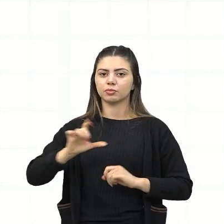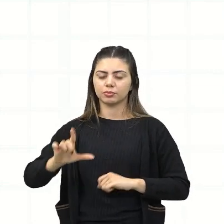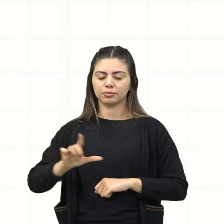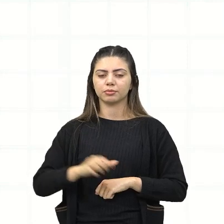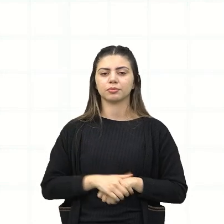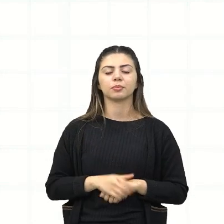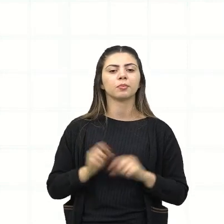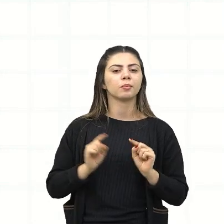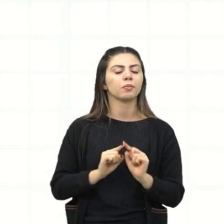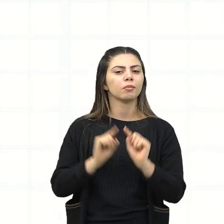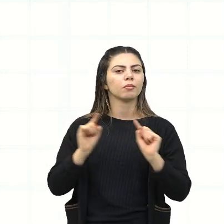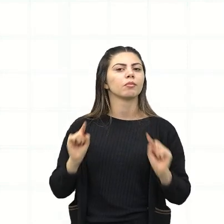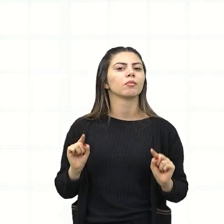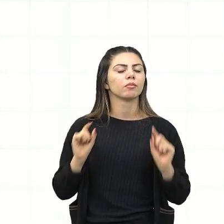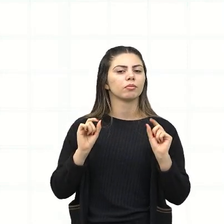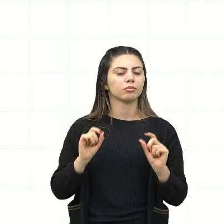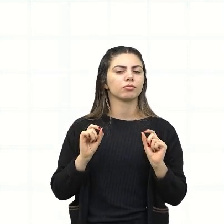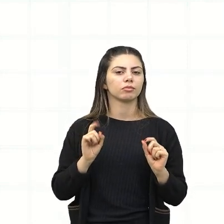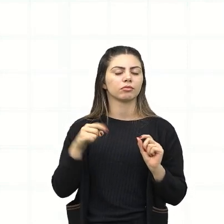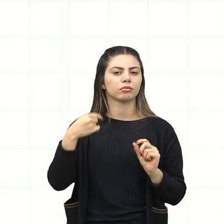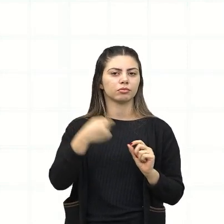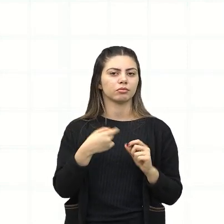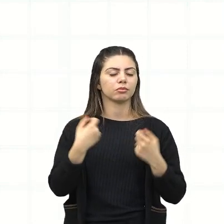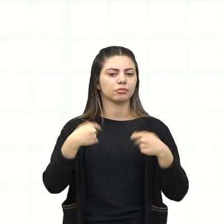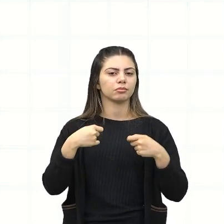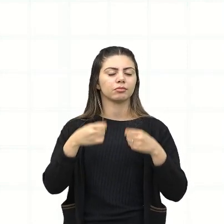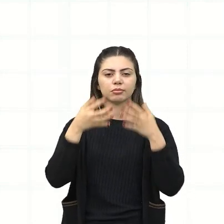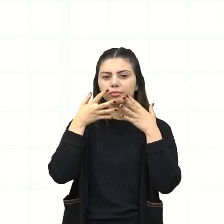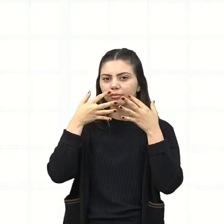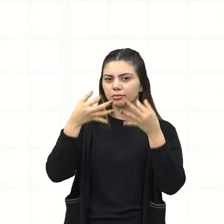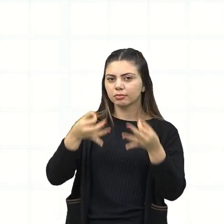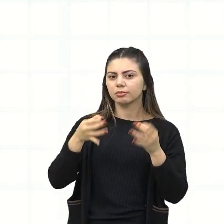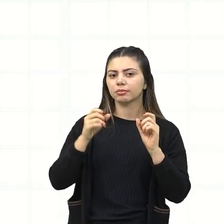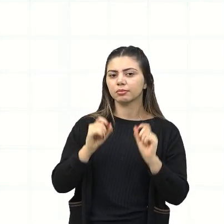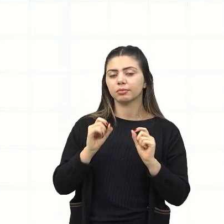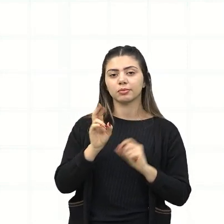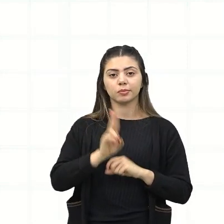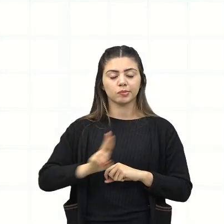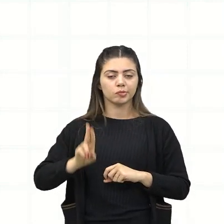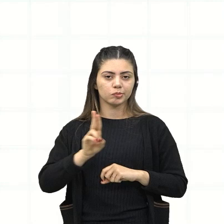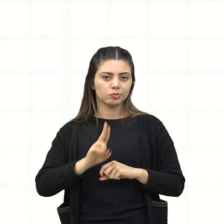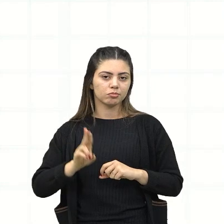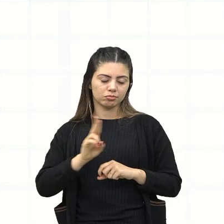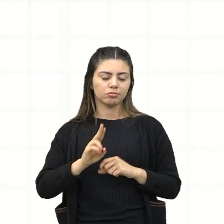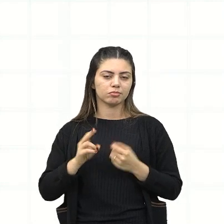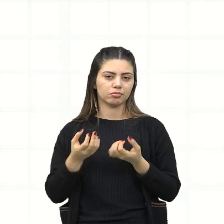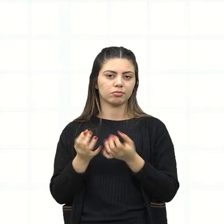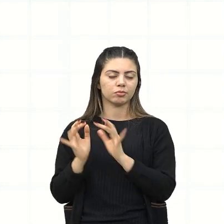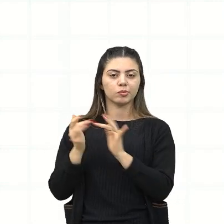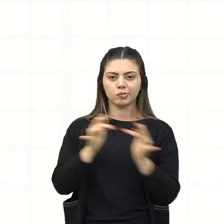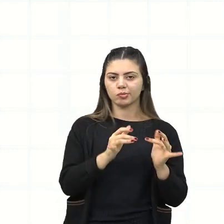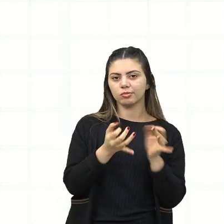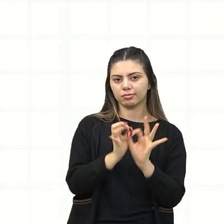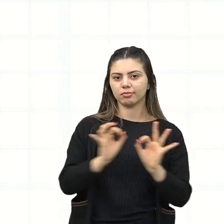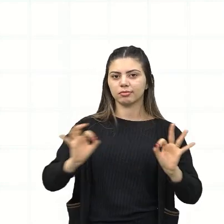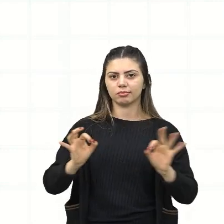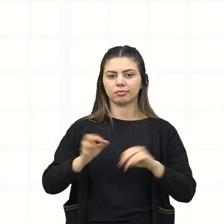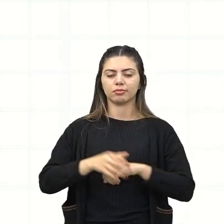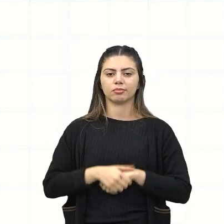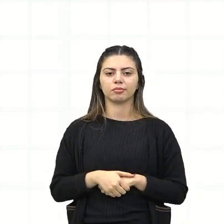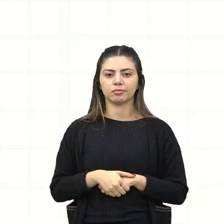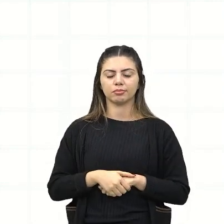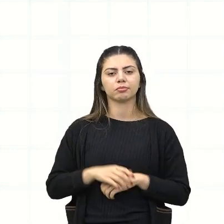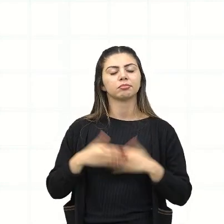mas nós precisamos observar o uso, né? As situações que nós vamos usar o will.